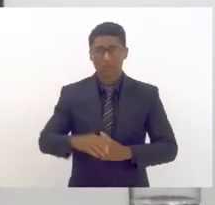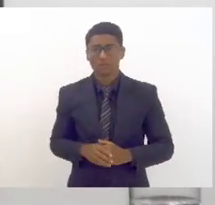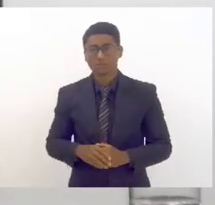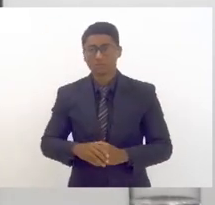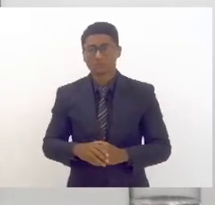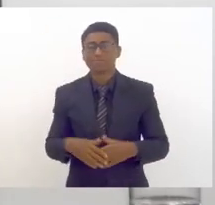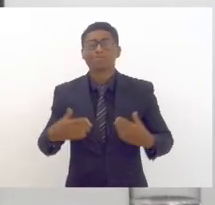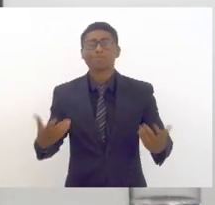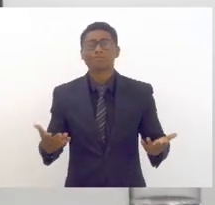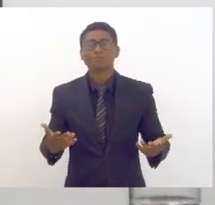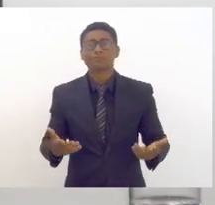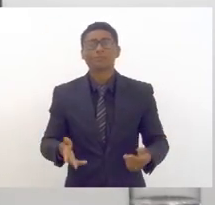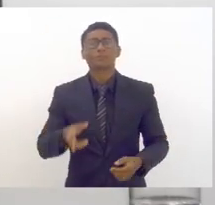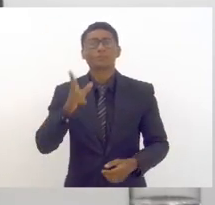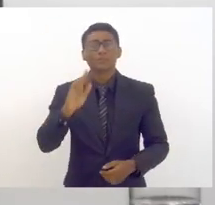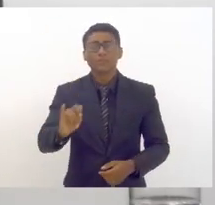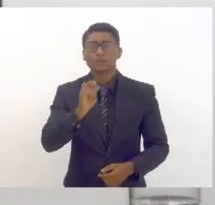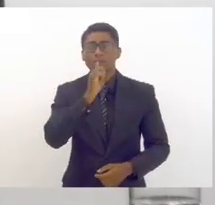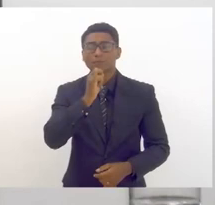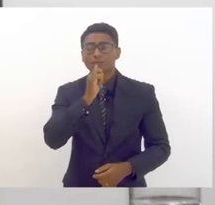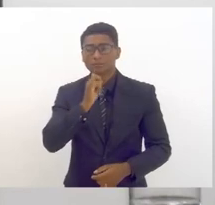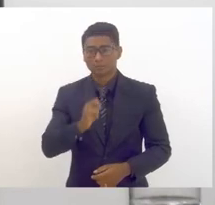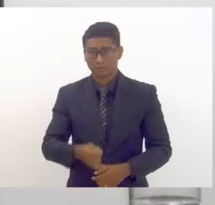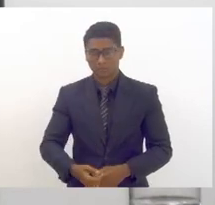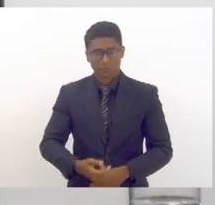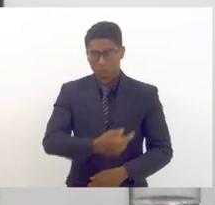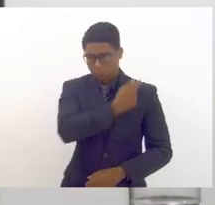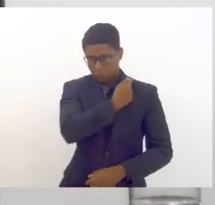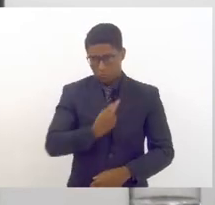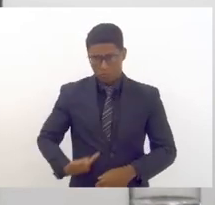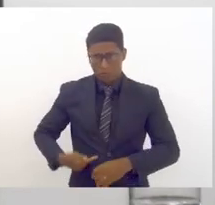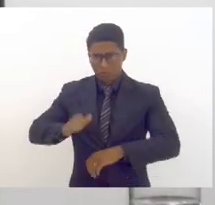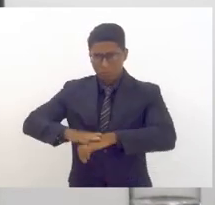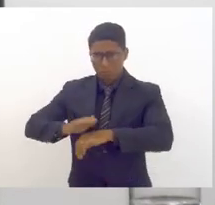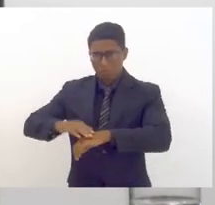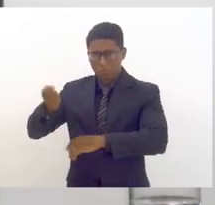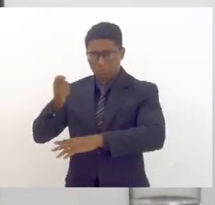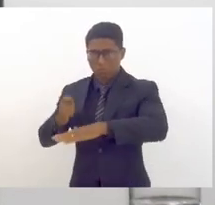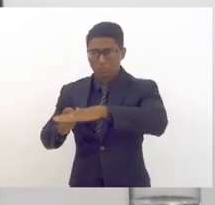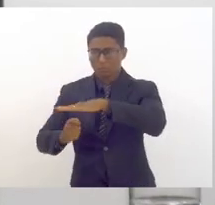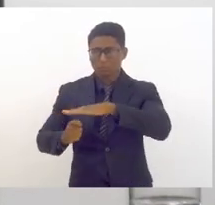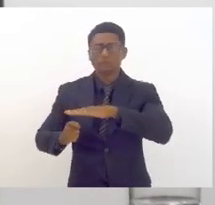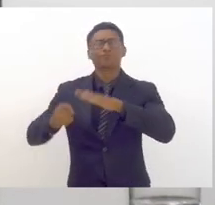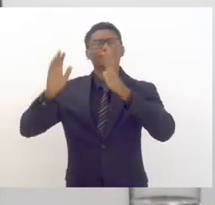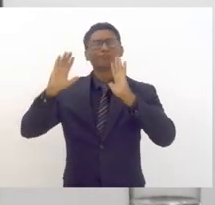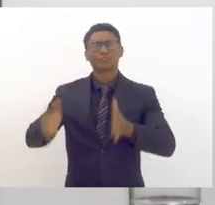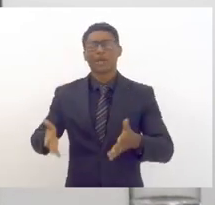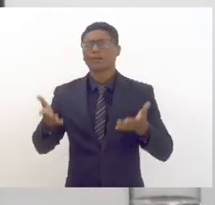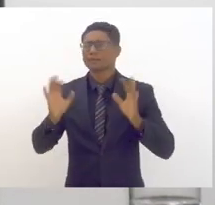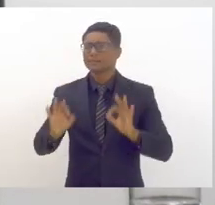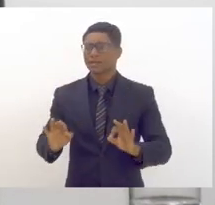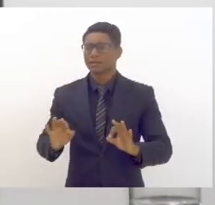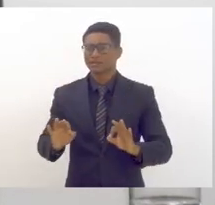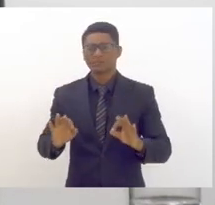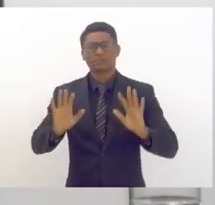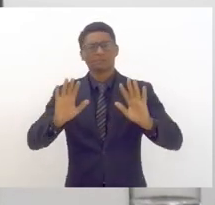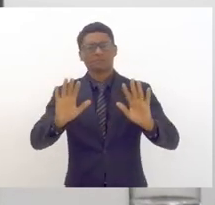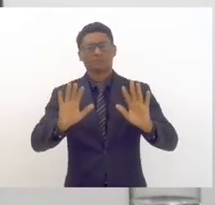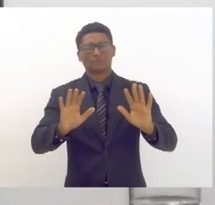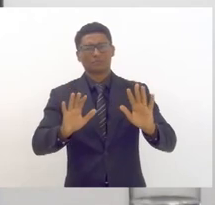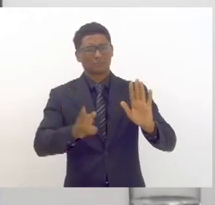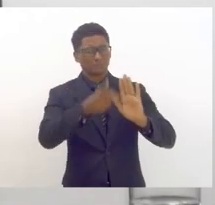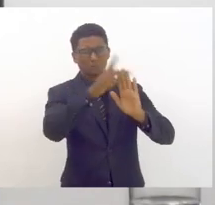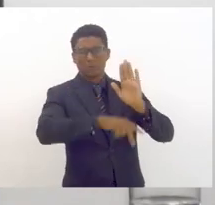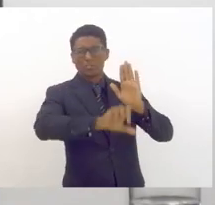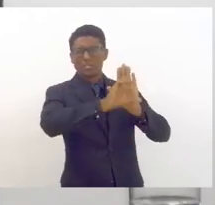alguma coisa, já estaria funcionando. Hein? Um projeto tão importante para proteger